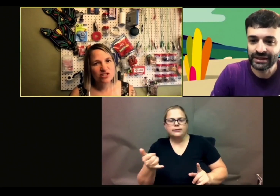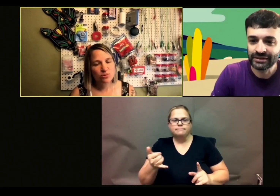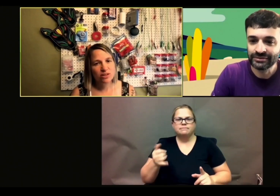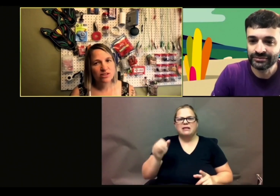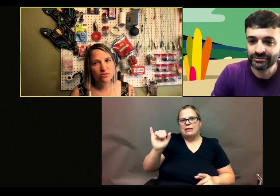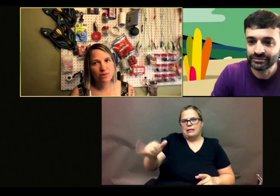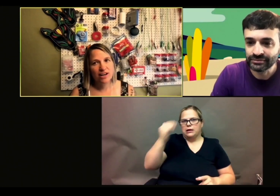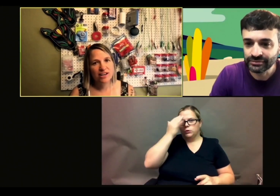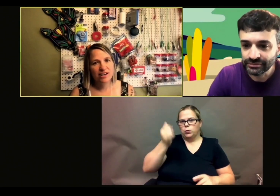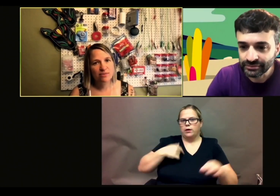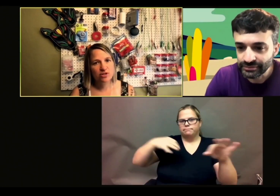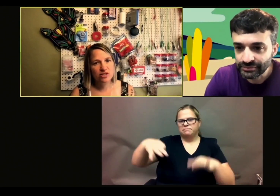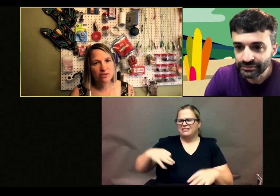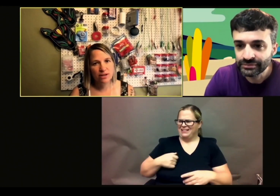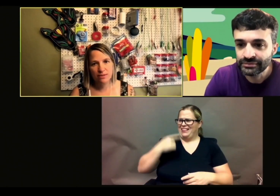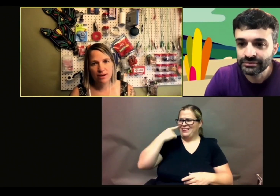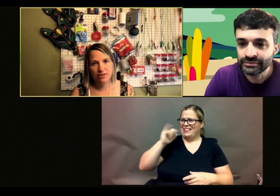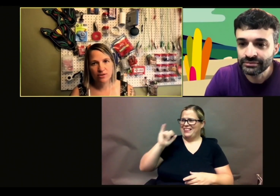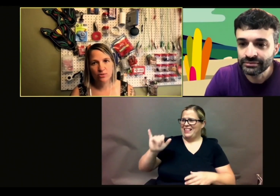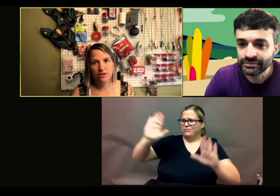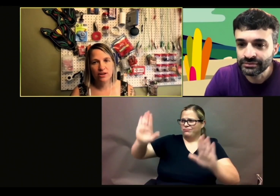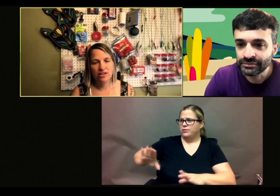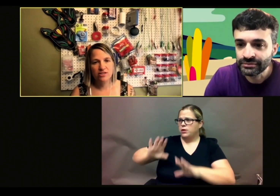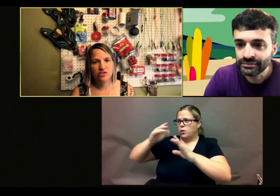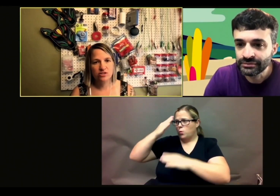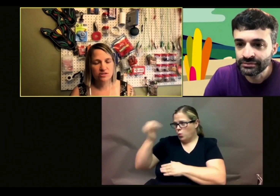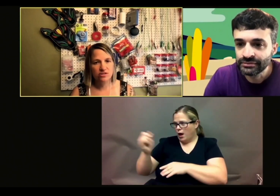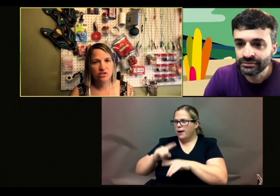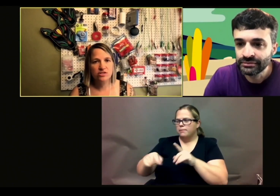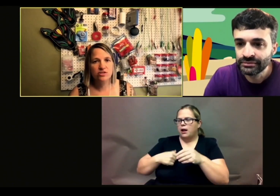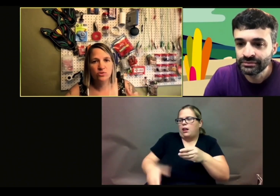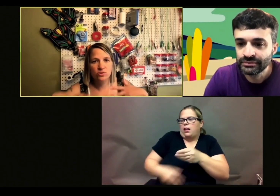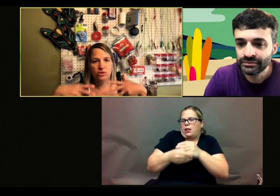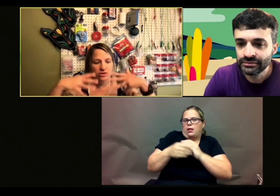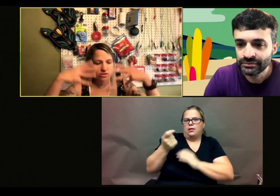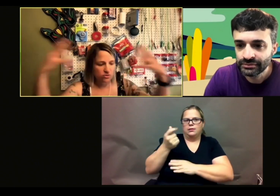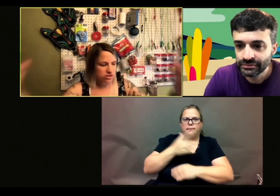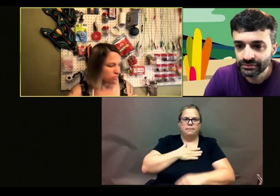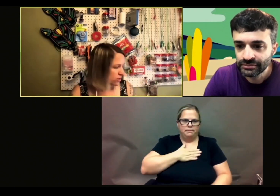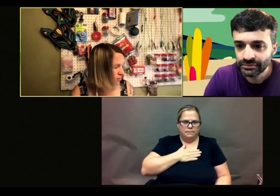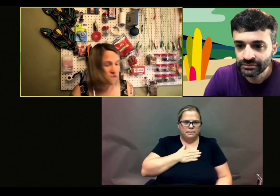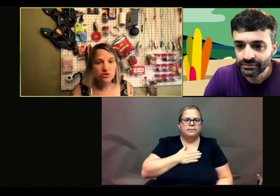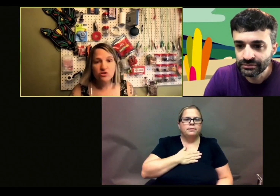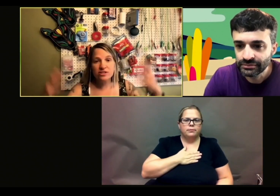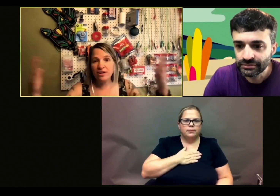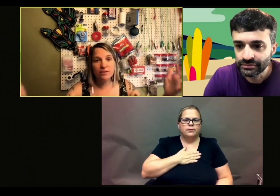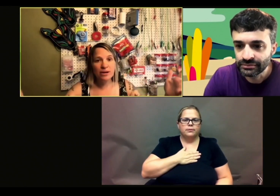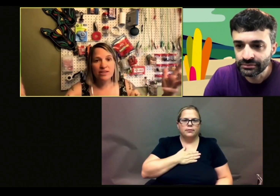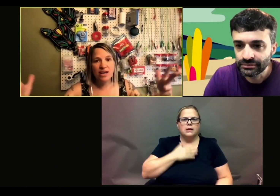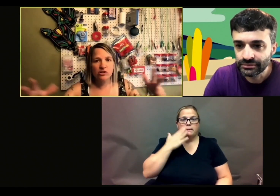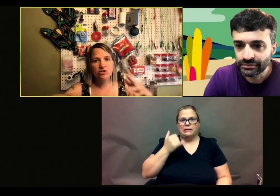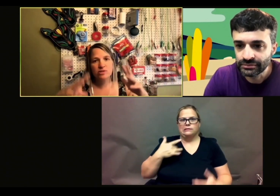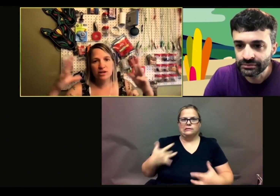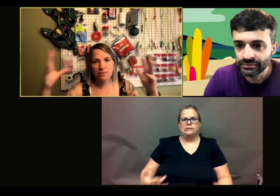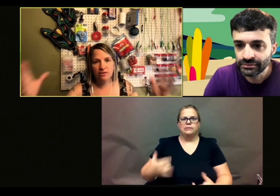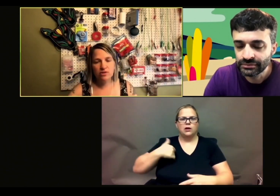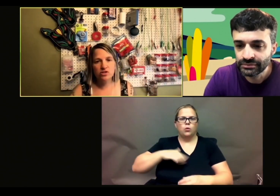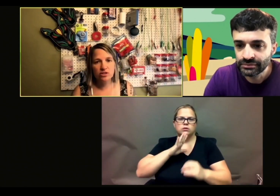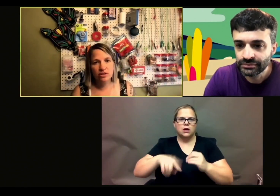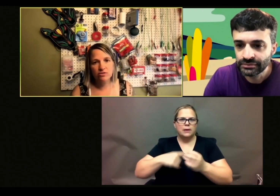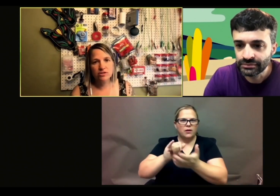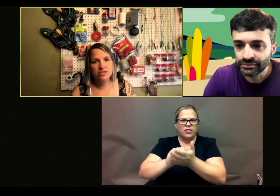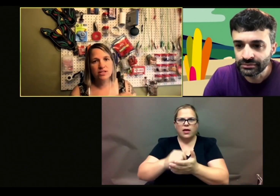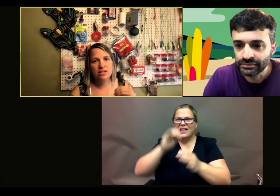E como é isso. E eu acho que isso é um porquê muito bom. Nós normalmente